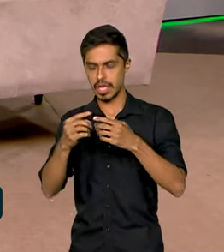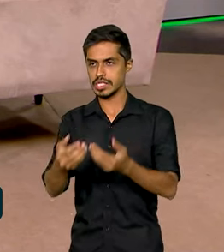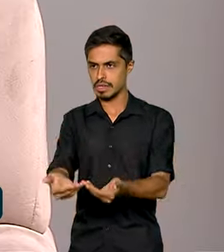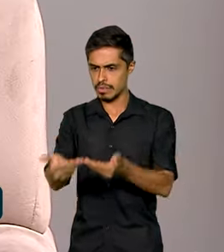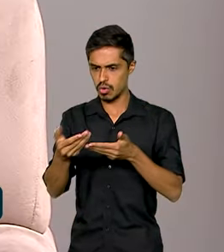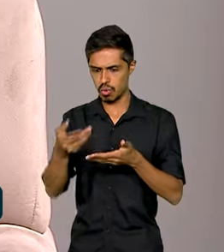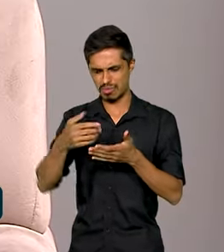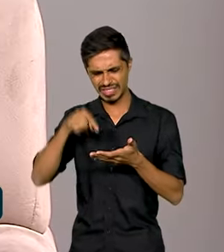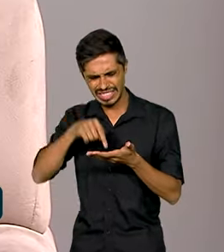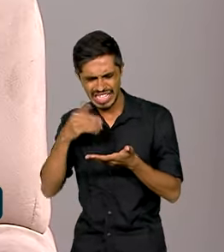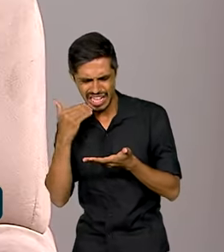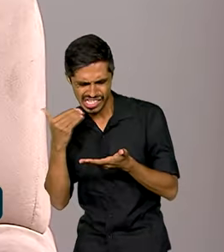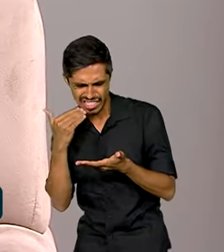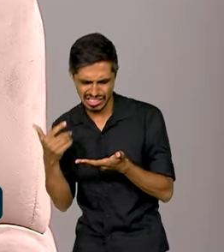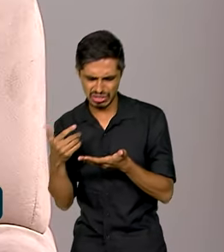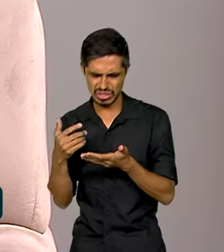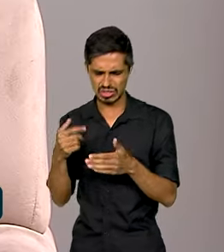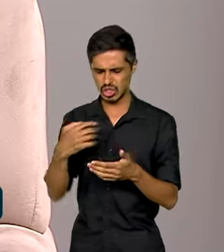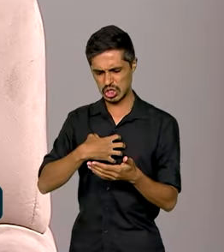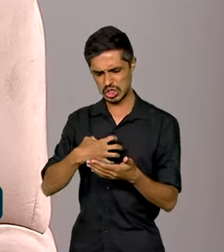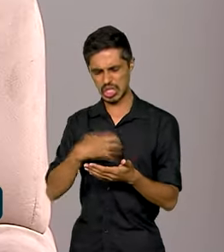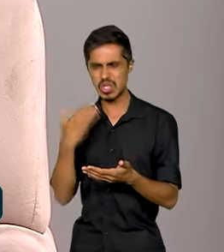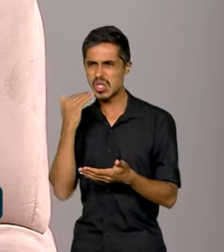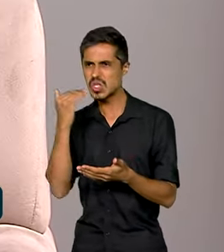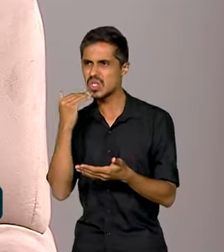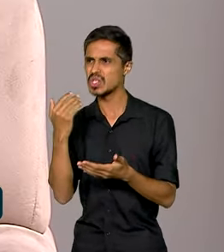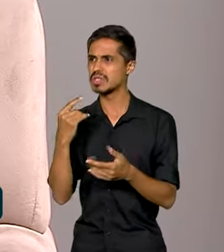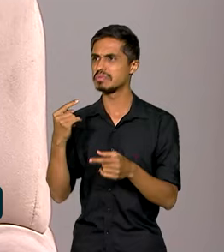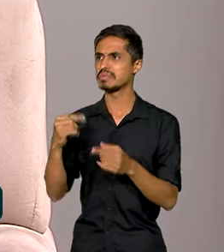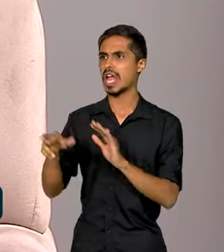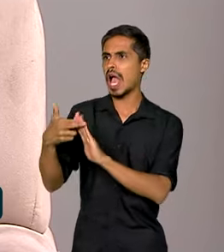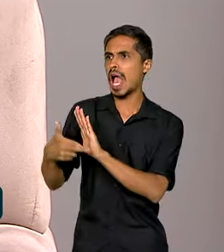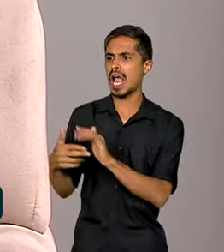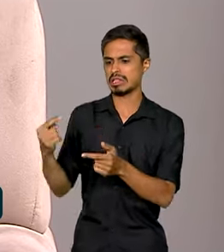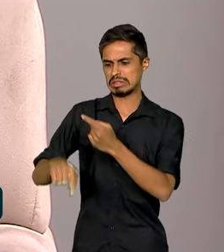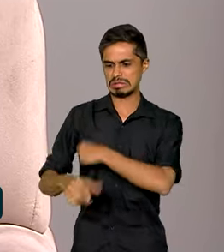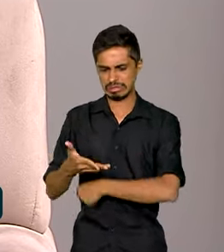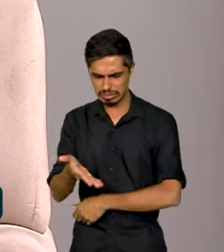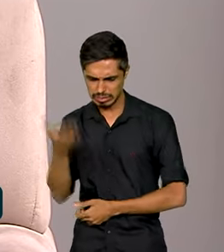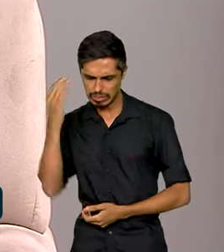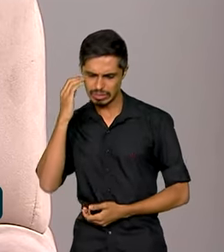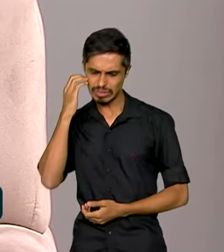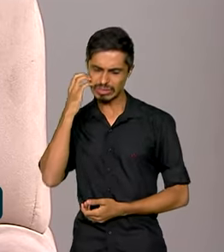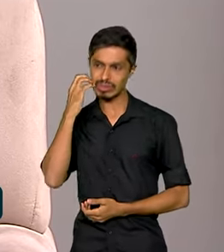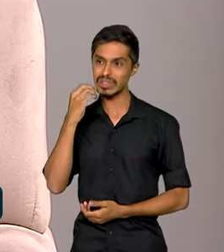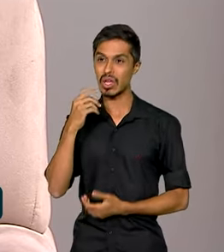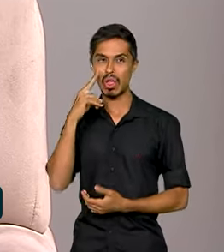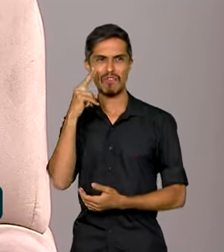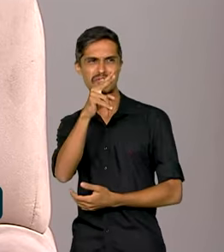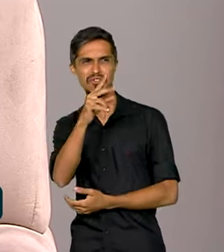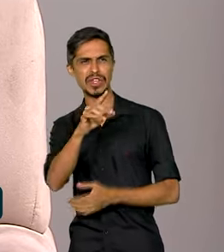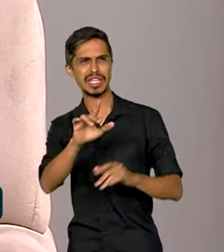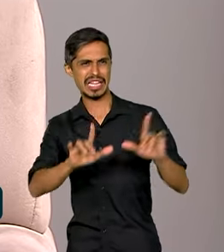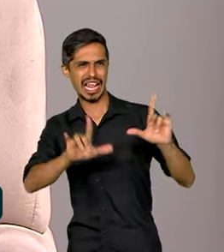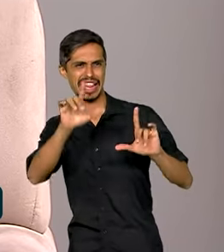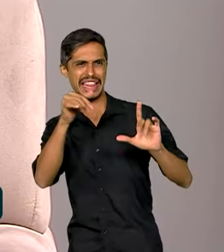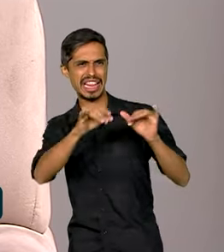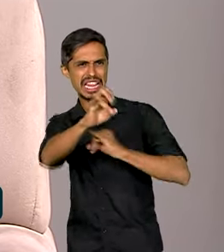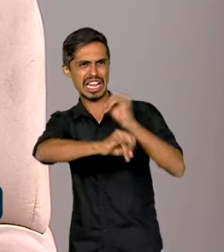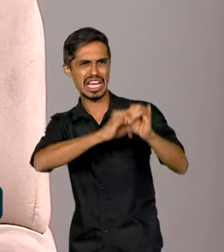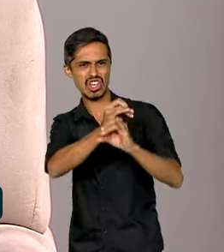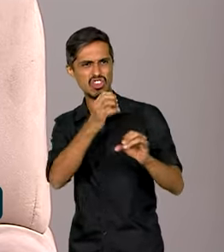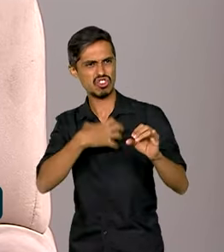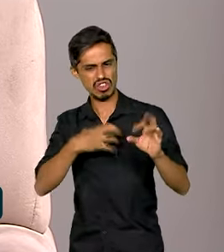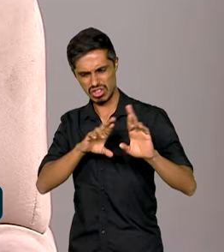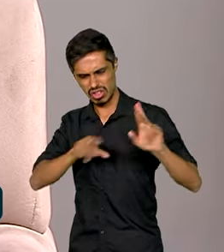defeito ou está fora das especificações que eu conferi no anúncio do produto por exemplo na internet